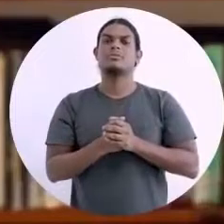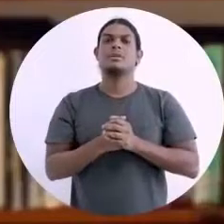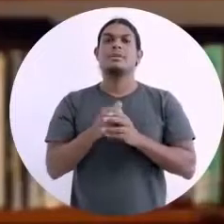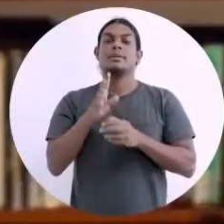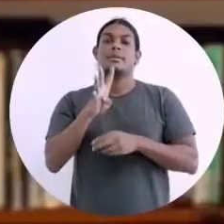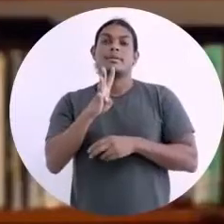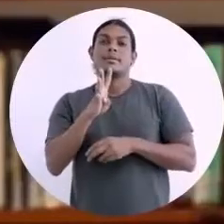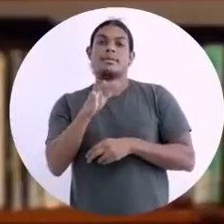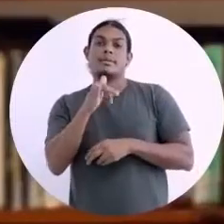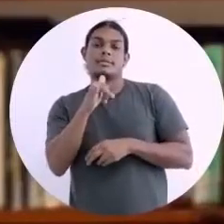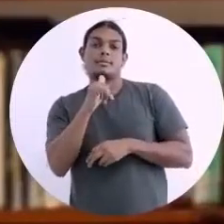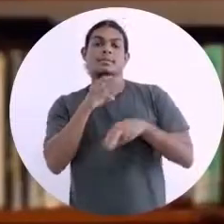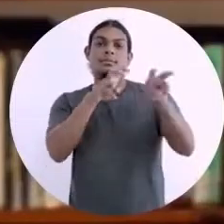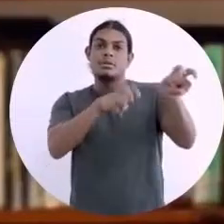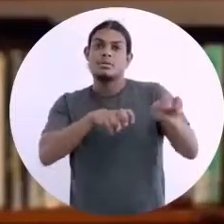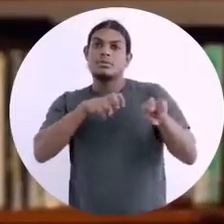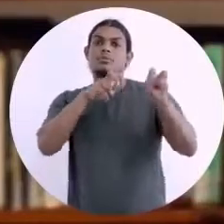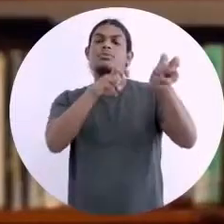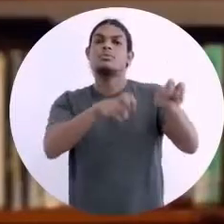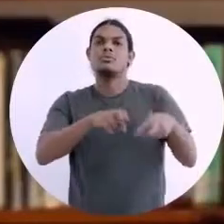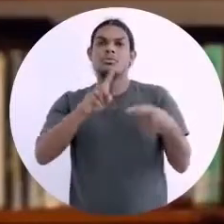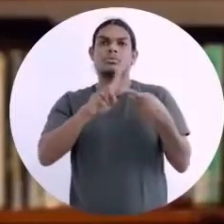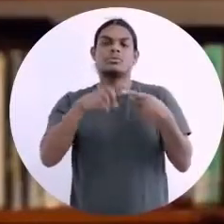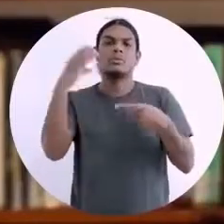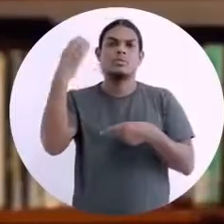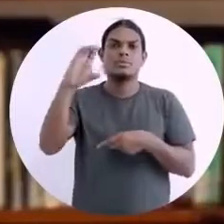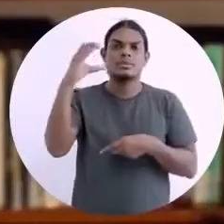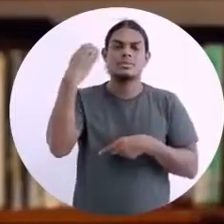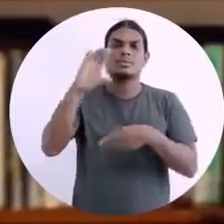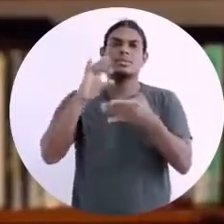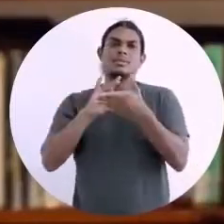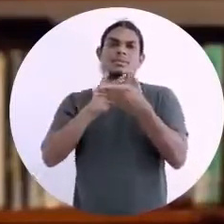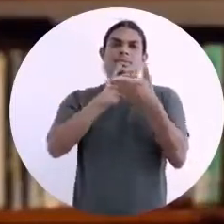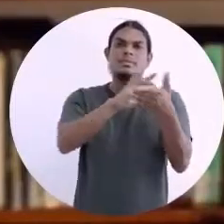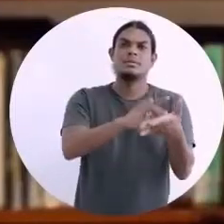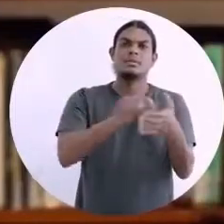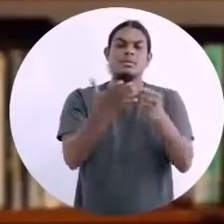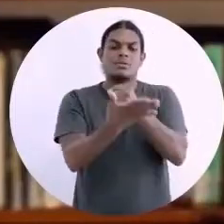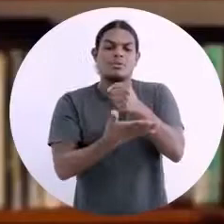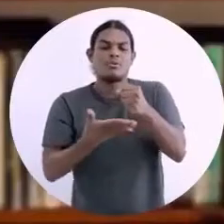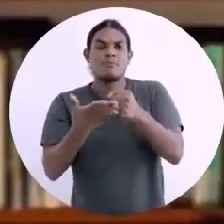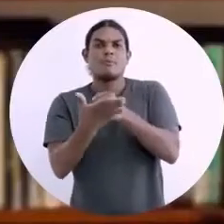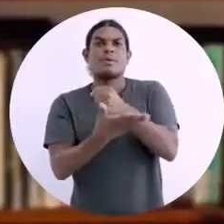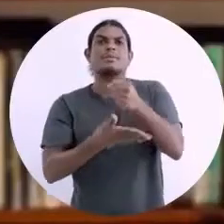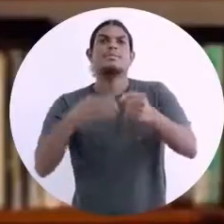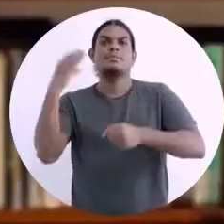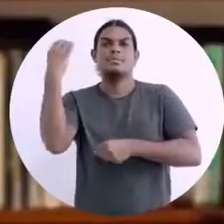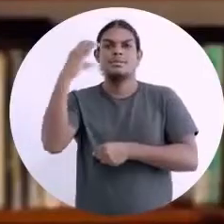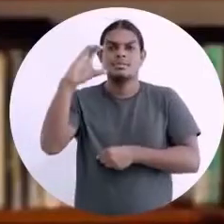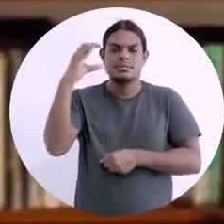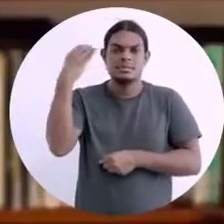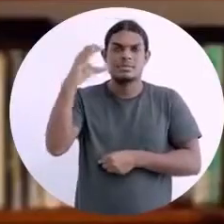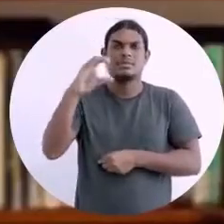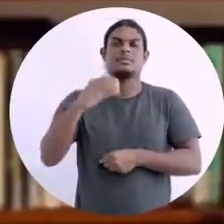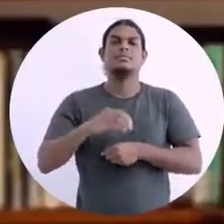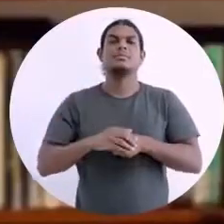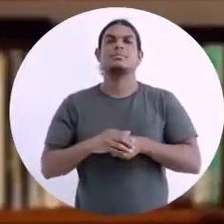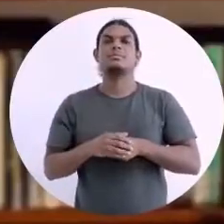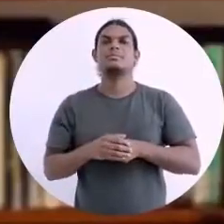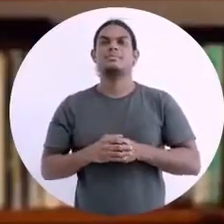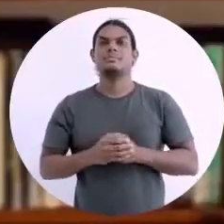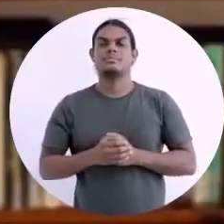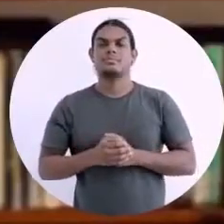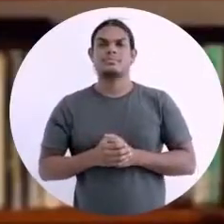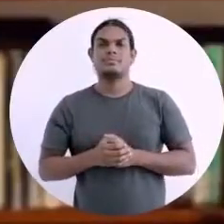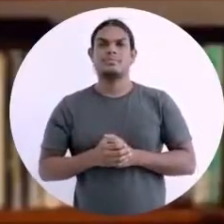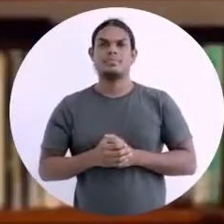é uma tecnologia aplicada, é uma ciência aplicada com base nas ciências naturais, que a agricultura ela utiliza elementos